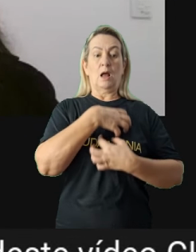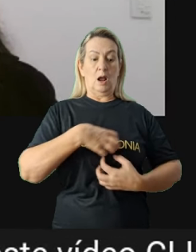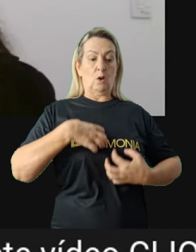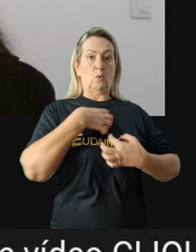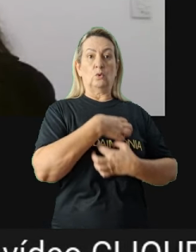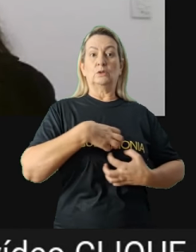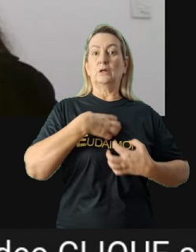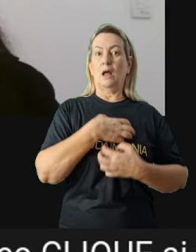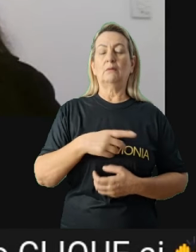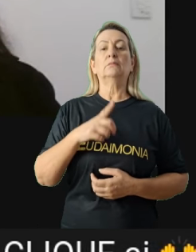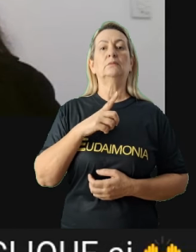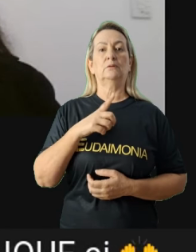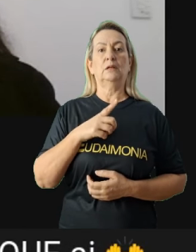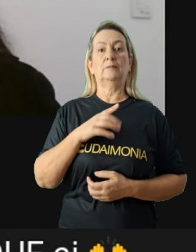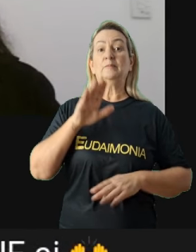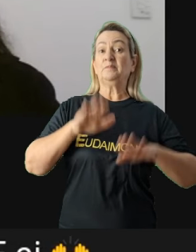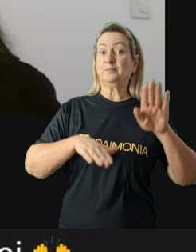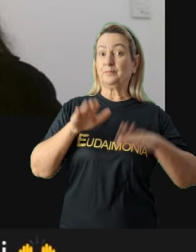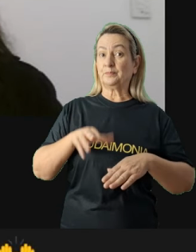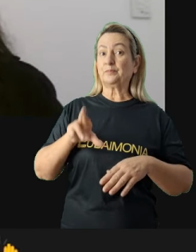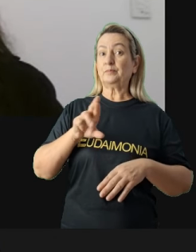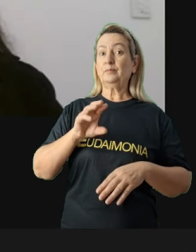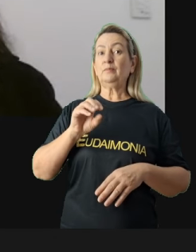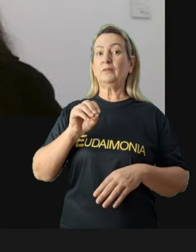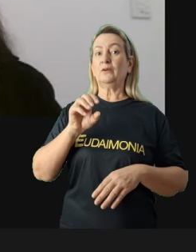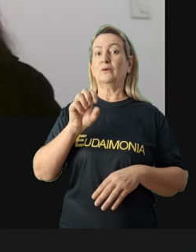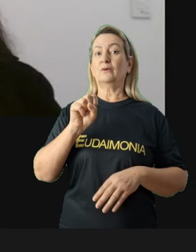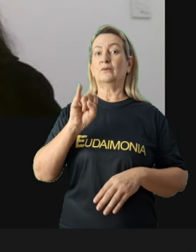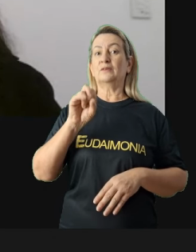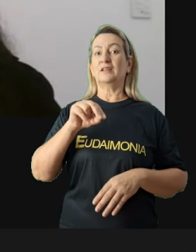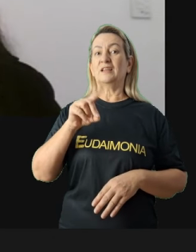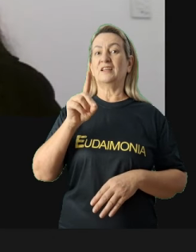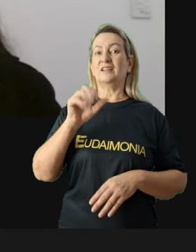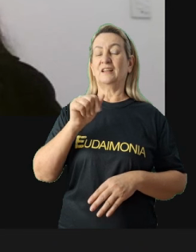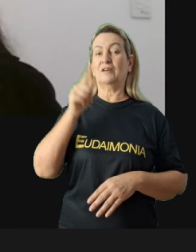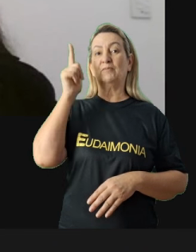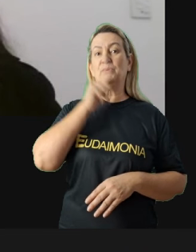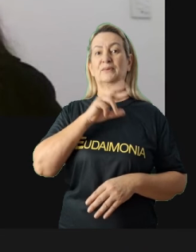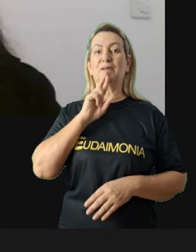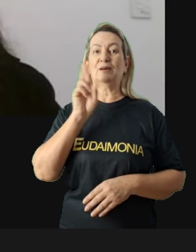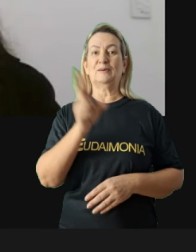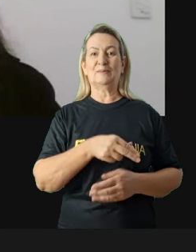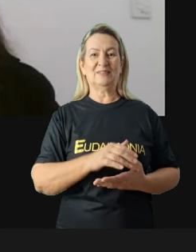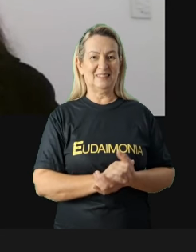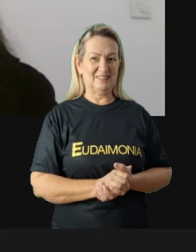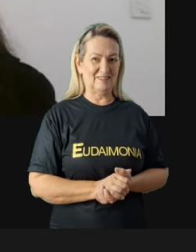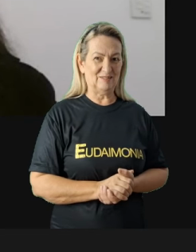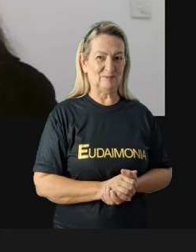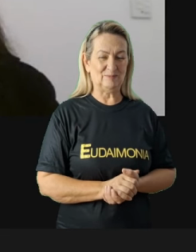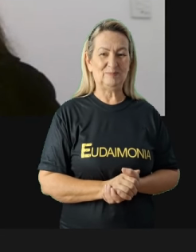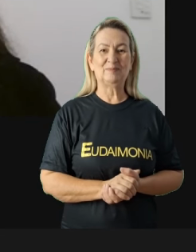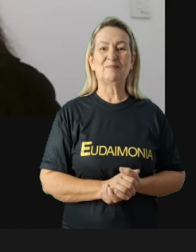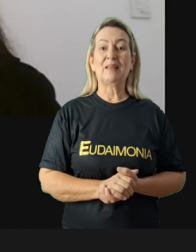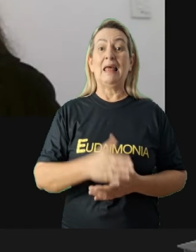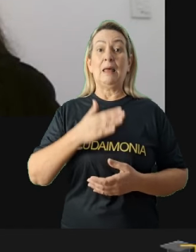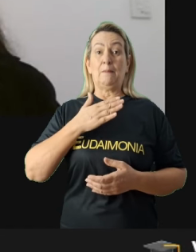É uma angústia muito grande. E talvez a Rosinda consiga solucionar para a gente.